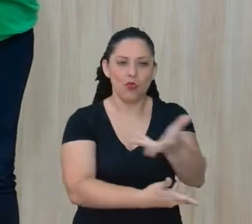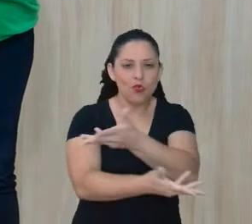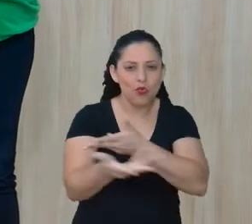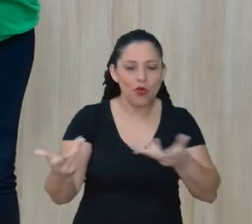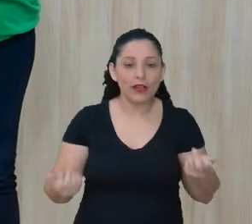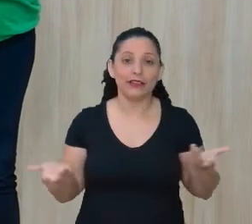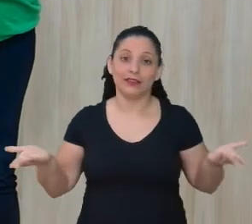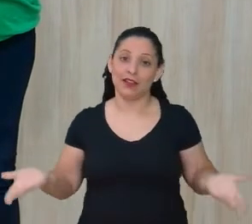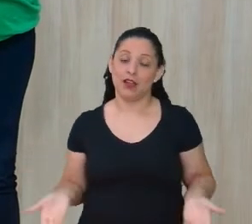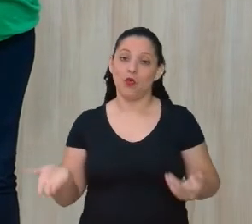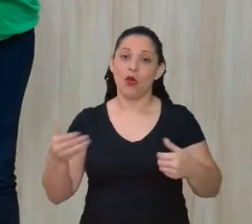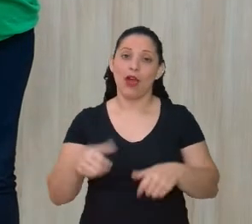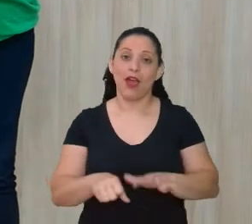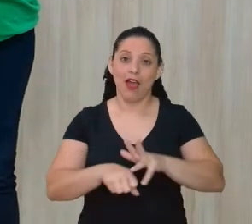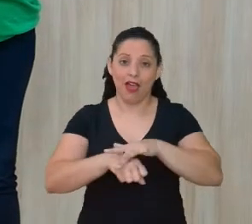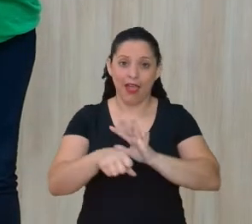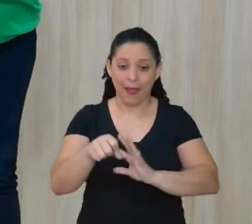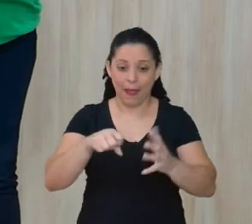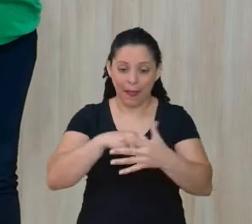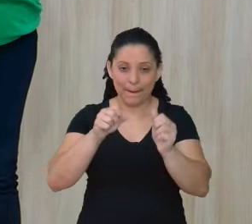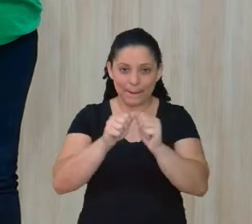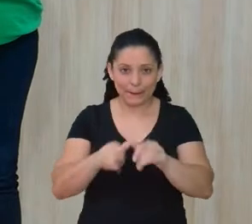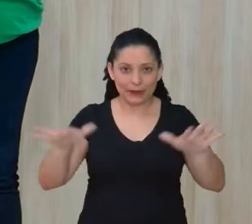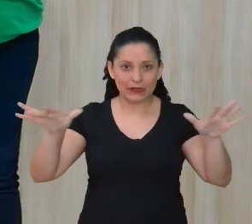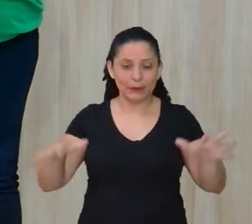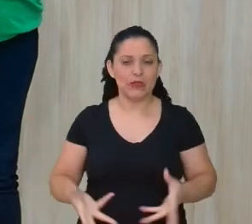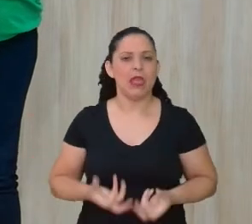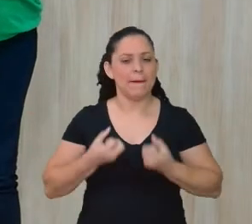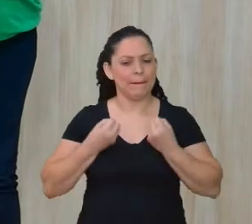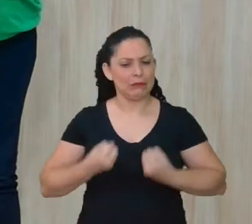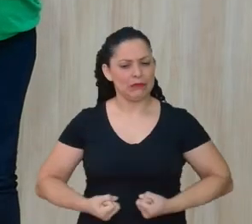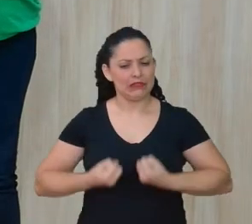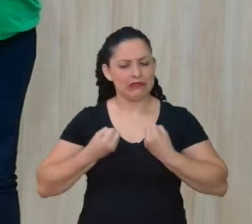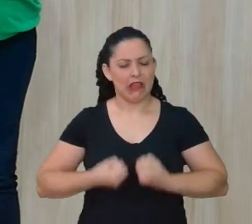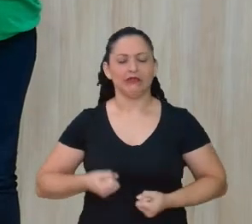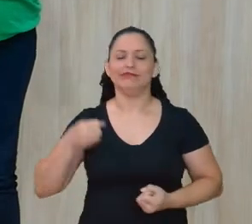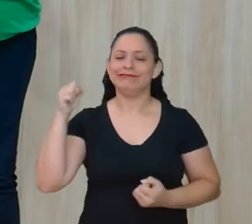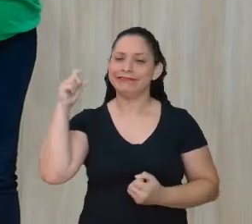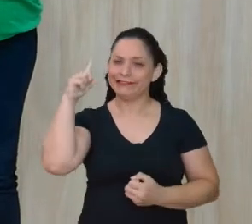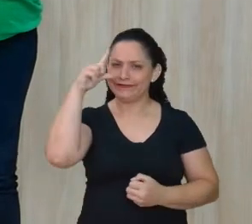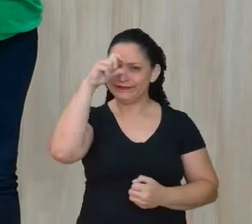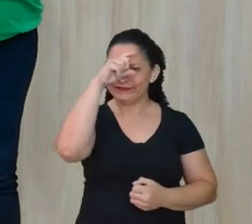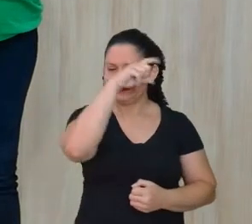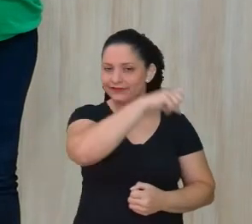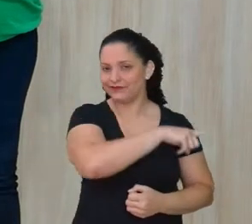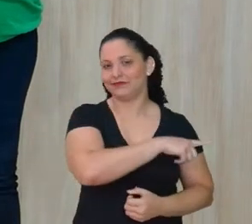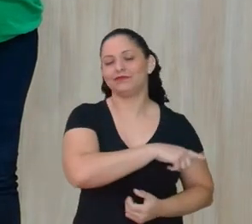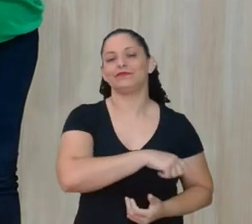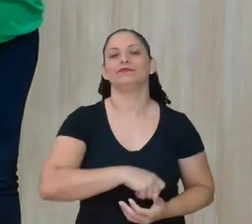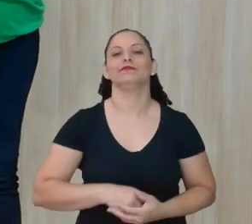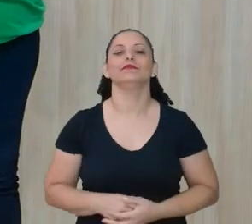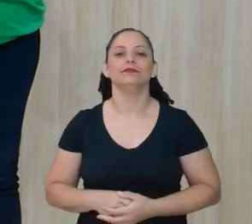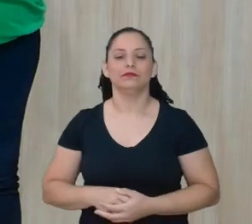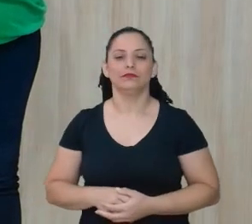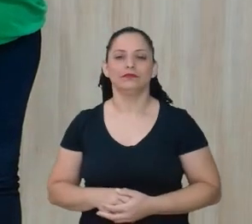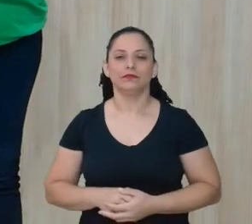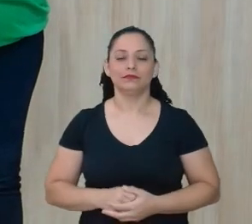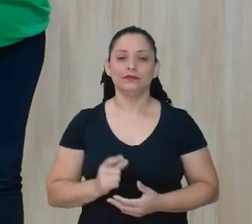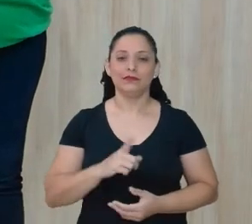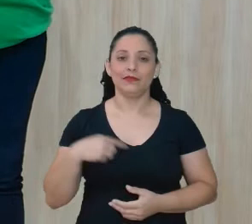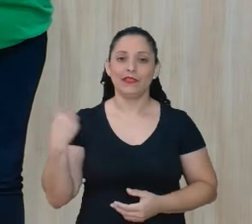ela termina virando uma coisa muito pesada para todos nós, né? A gente fica preso, a gente não